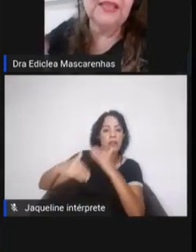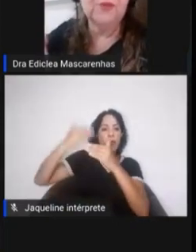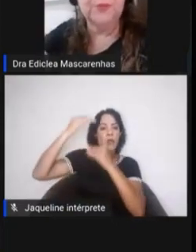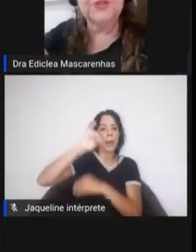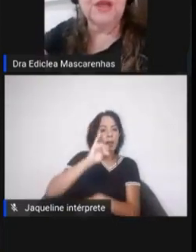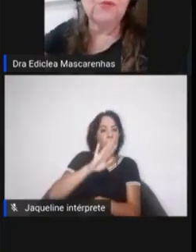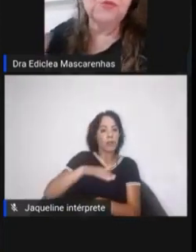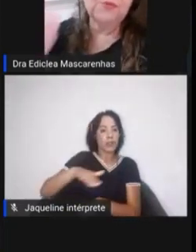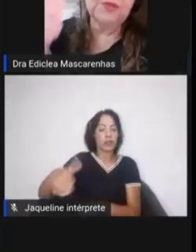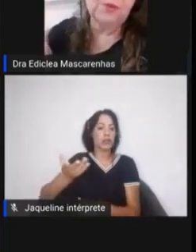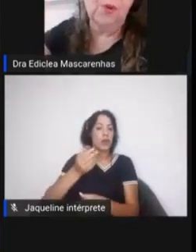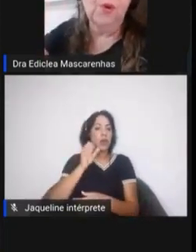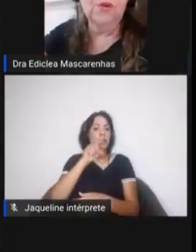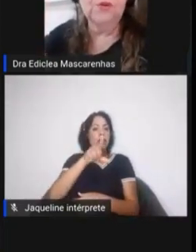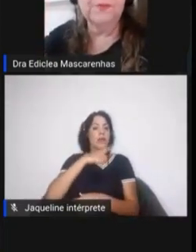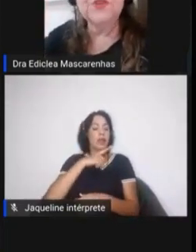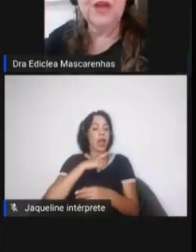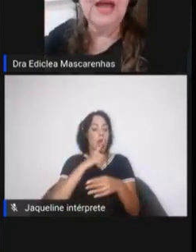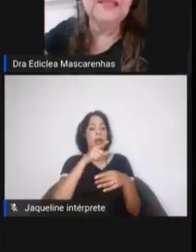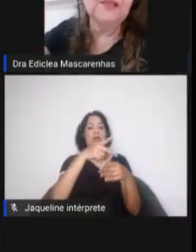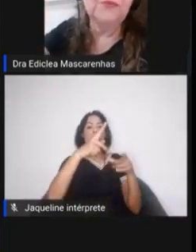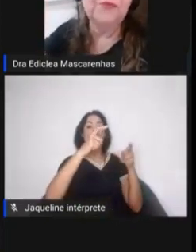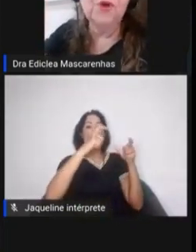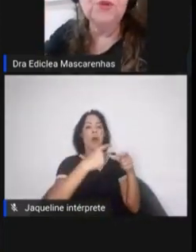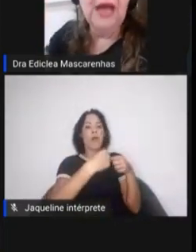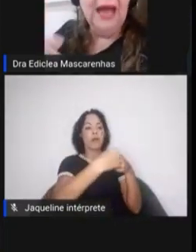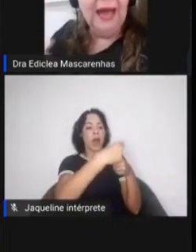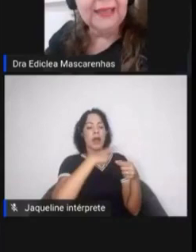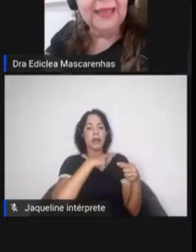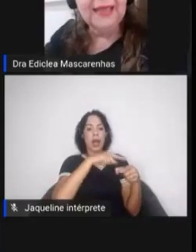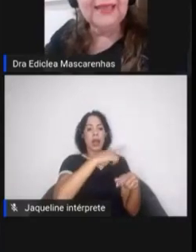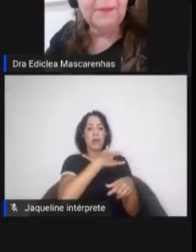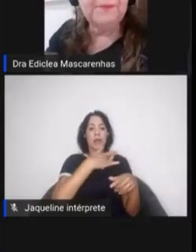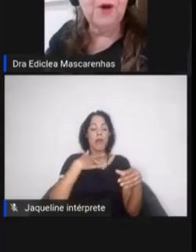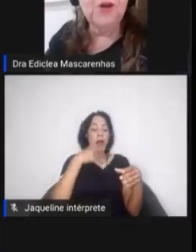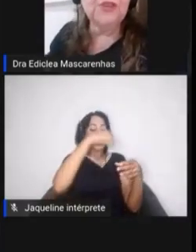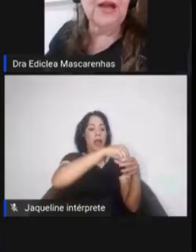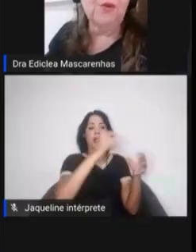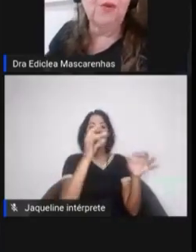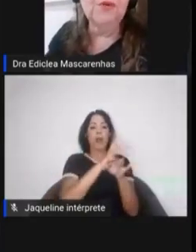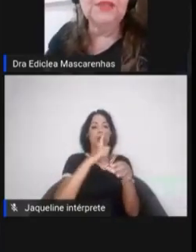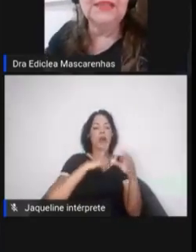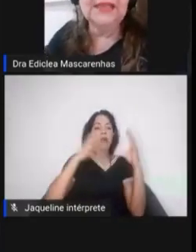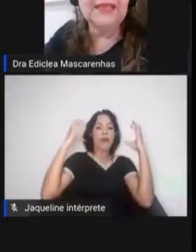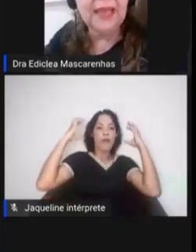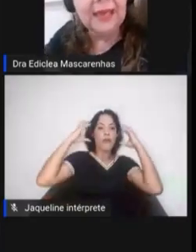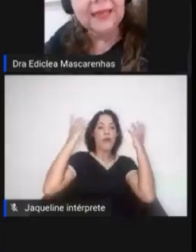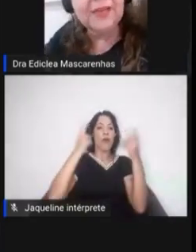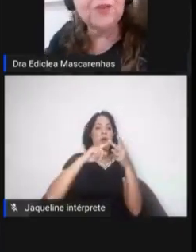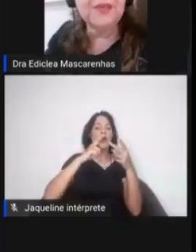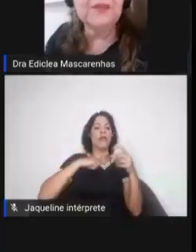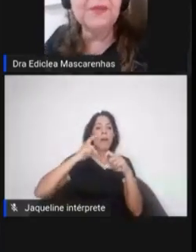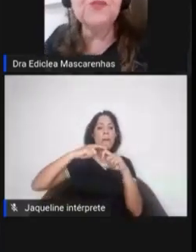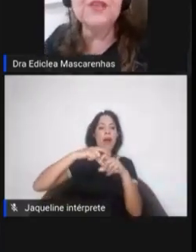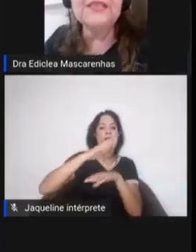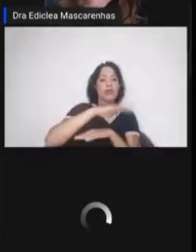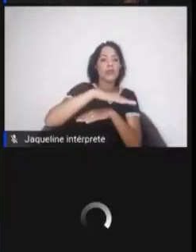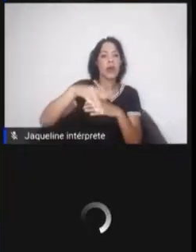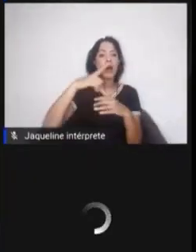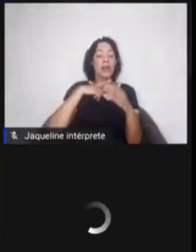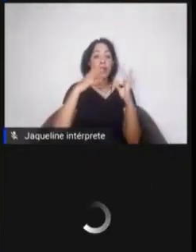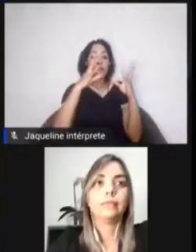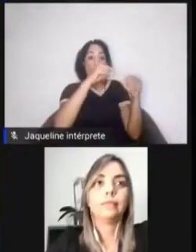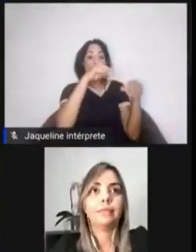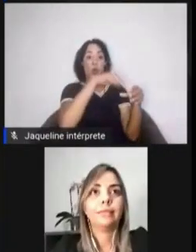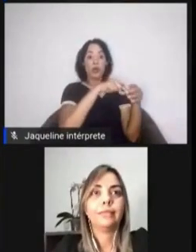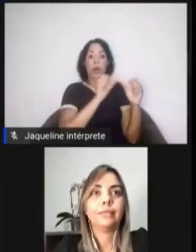onde você tenha no posto de saúde um psicólogo, pediatra, um fono, aquela equipe pode dar conta daquele atendimento